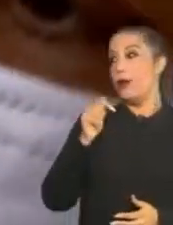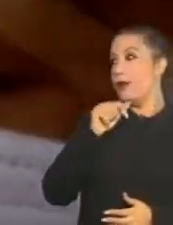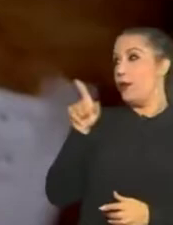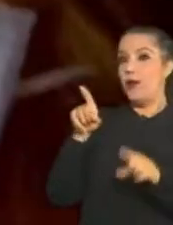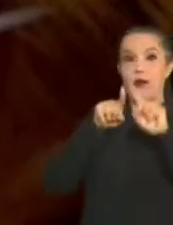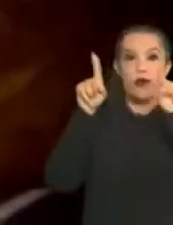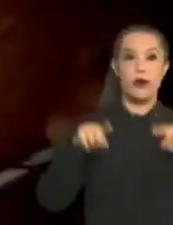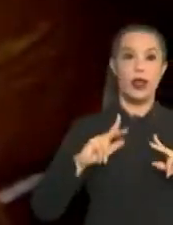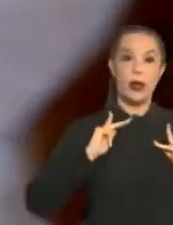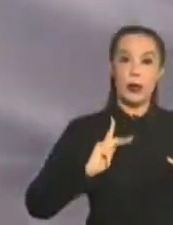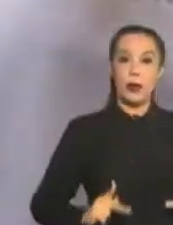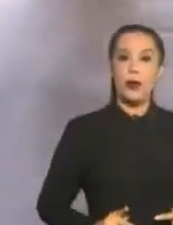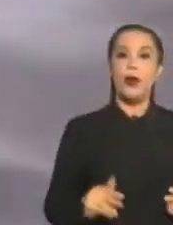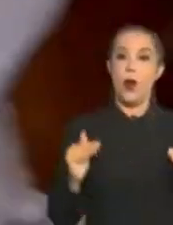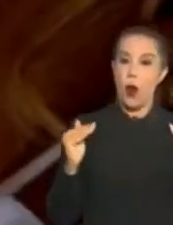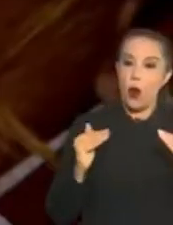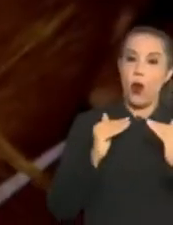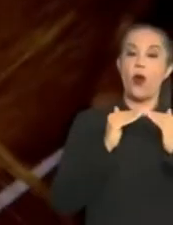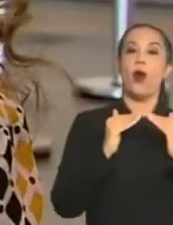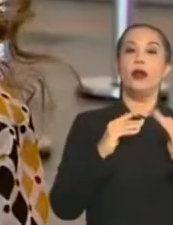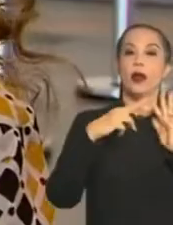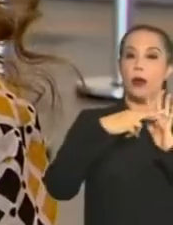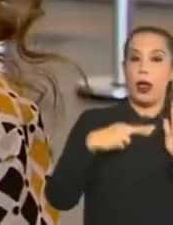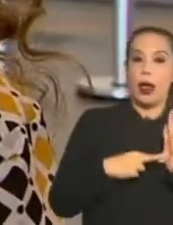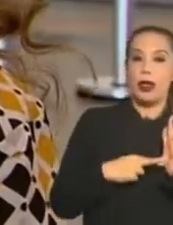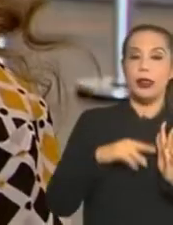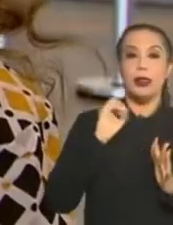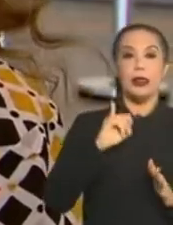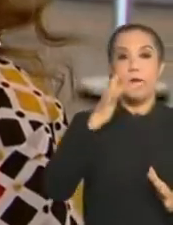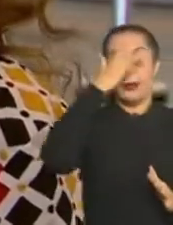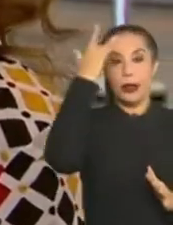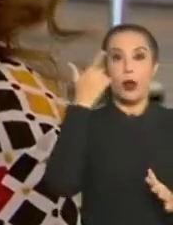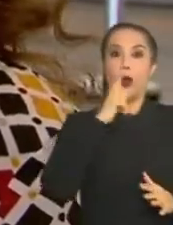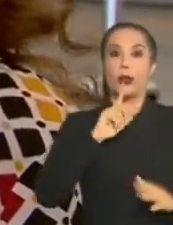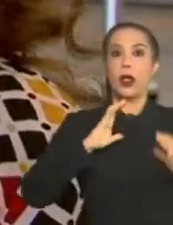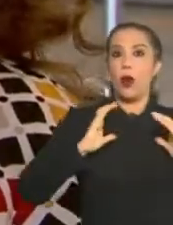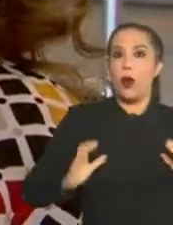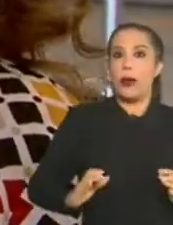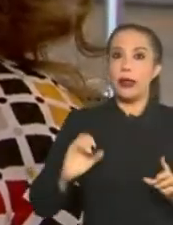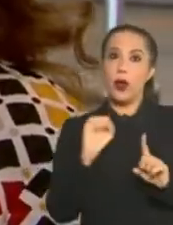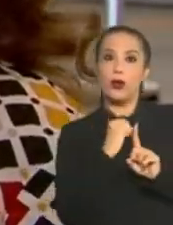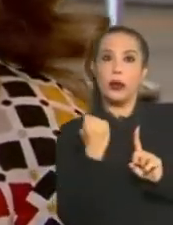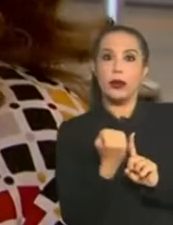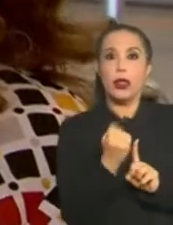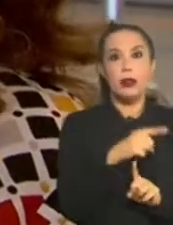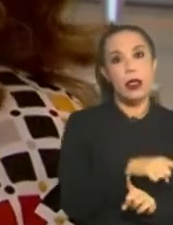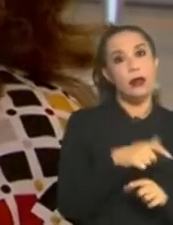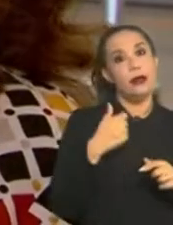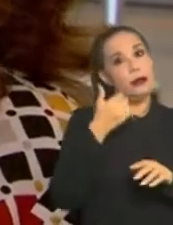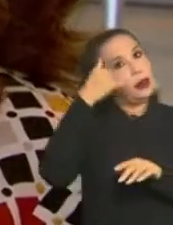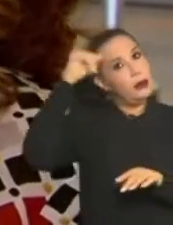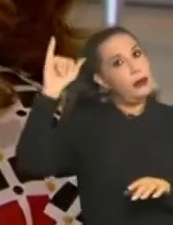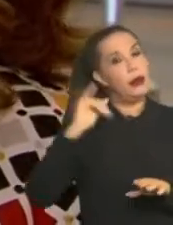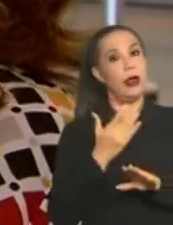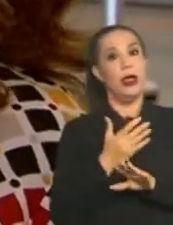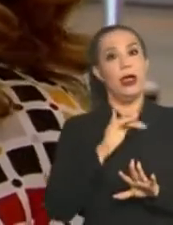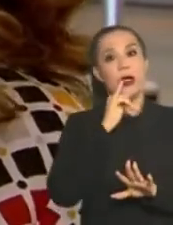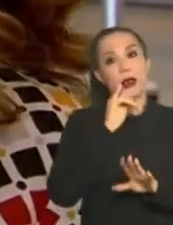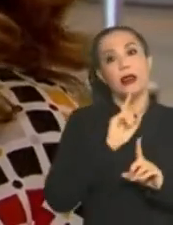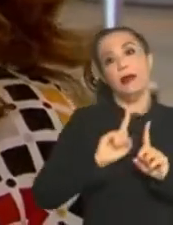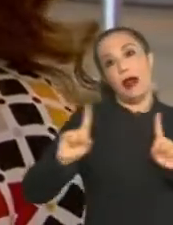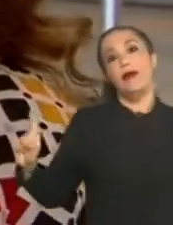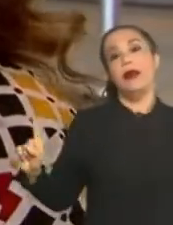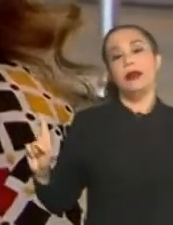funcionária pública concorda com a punição. Se a pessoa ela não consegue se comportar em sociedade, né, ela tem que evitar, ela tem que ficar um tempo